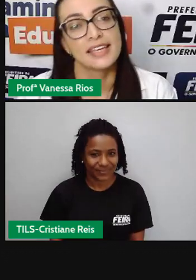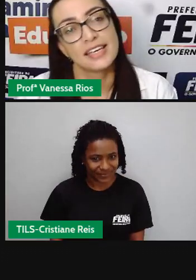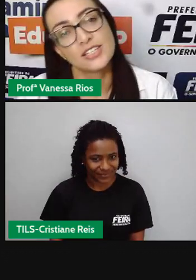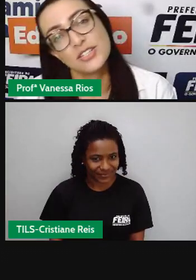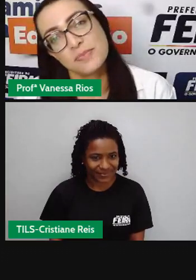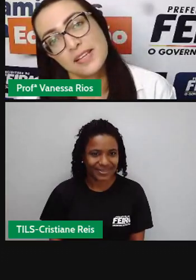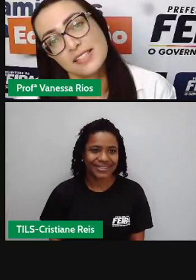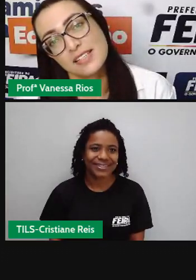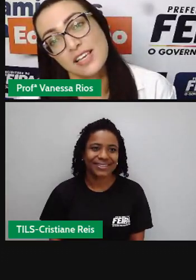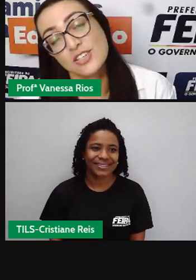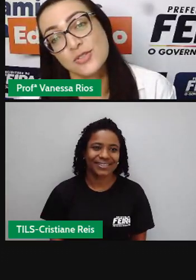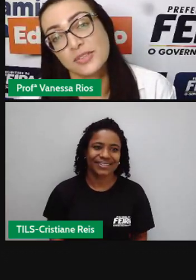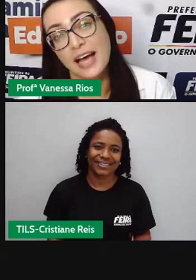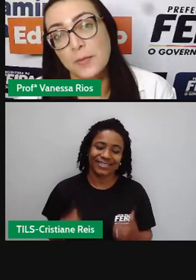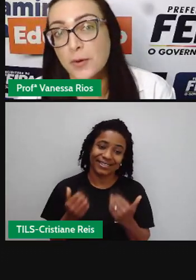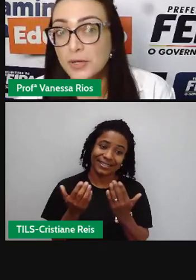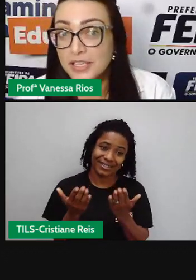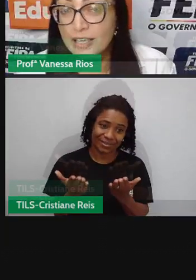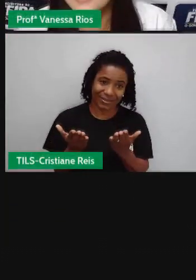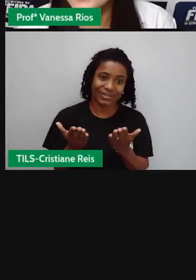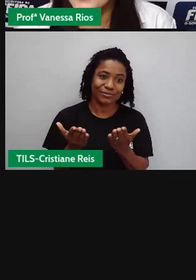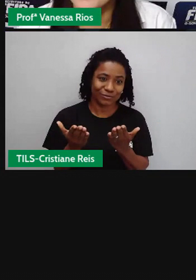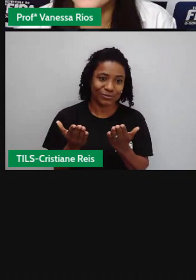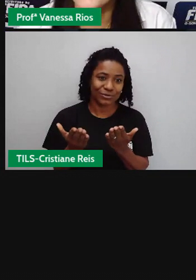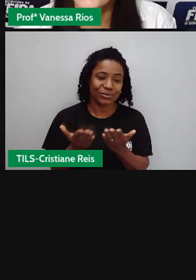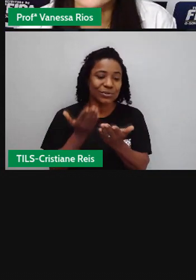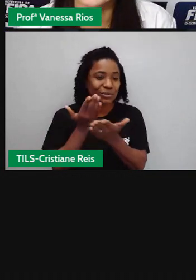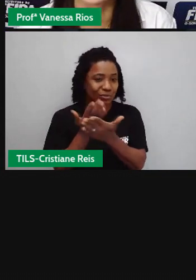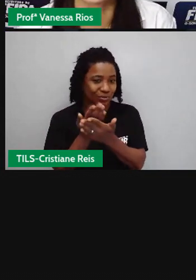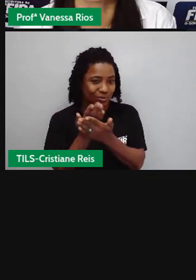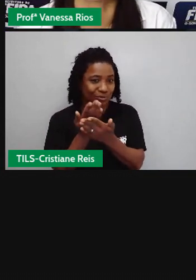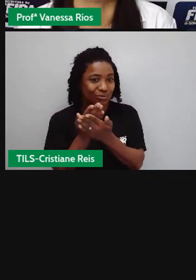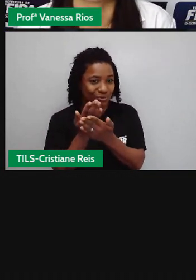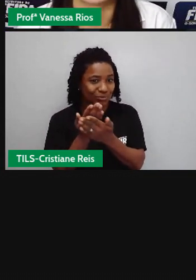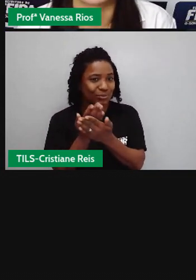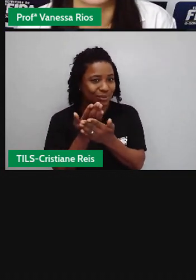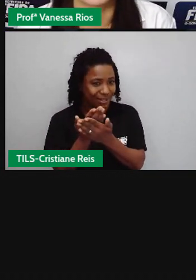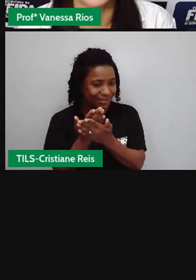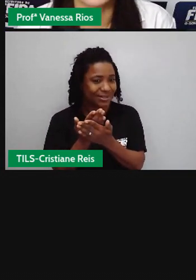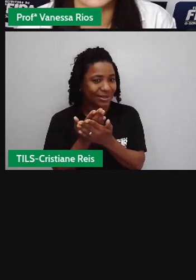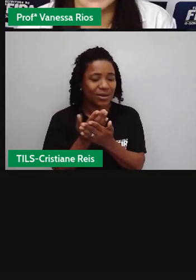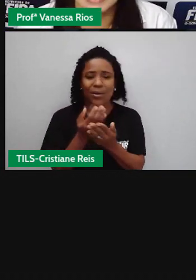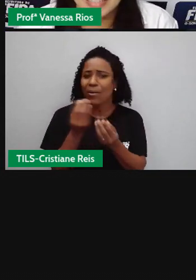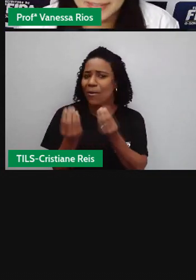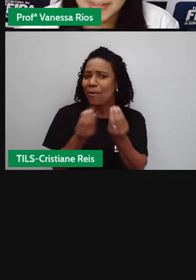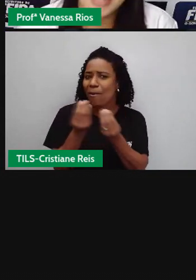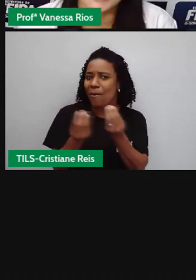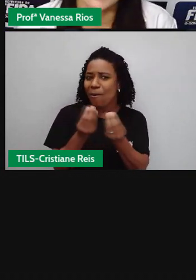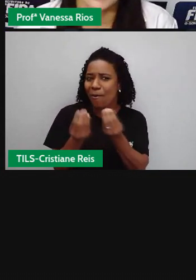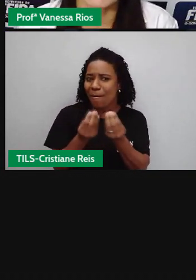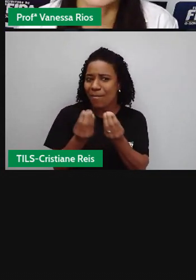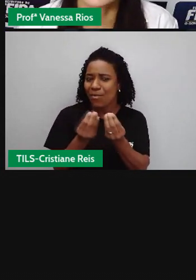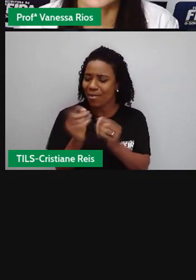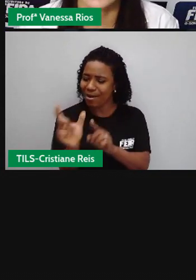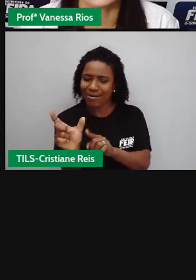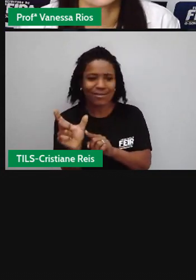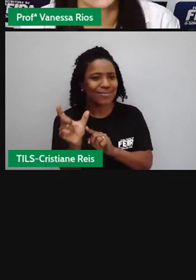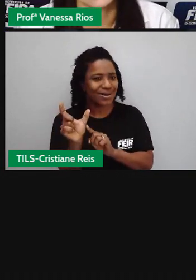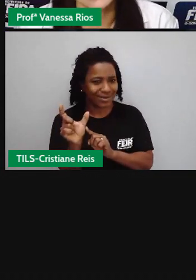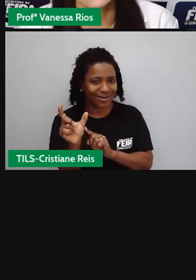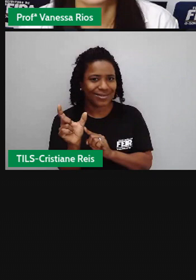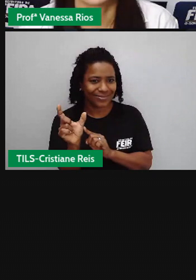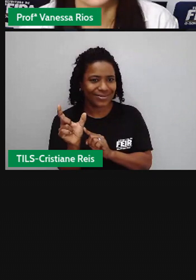E aí a gente precisa estudar um pouquinho sobre como é que se escreve a palavra moleque, né? A música